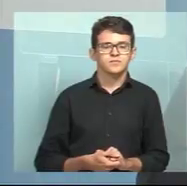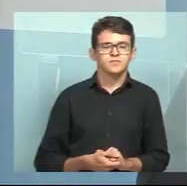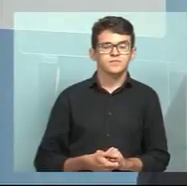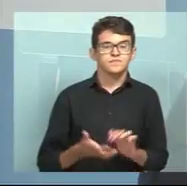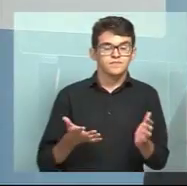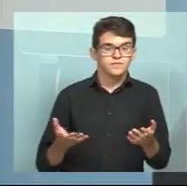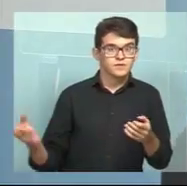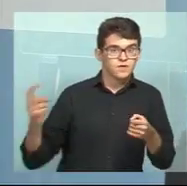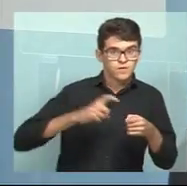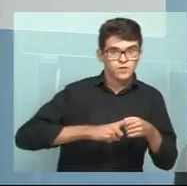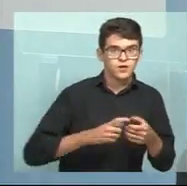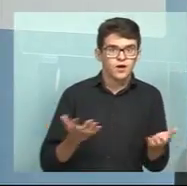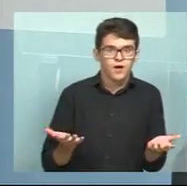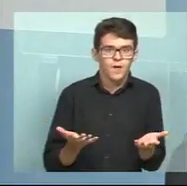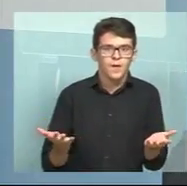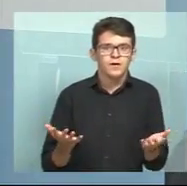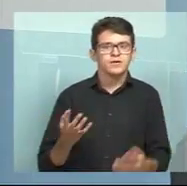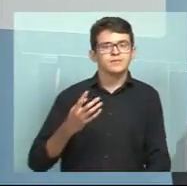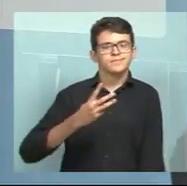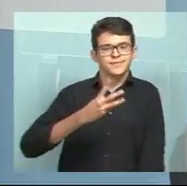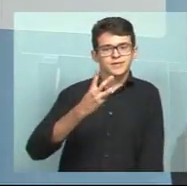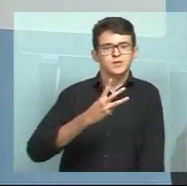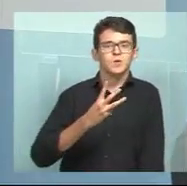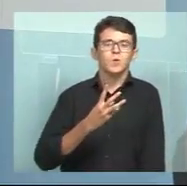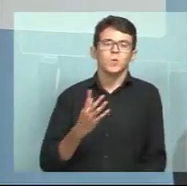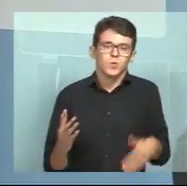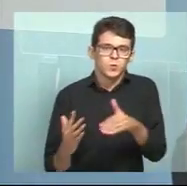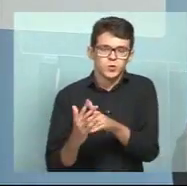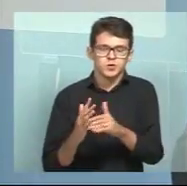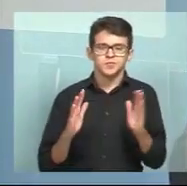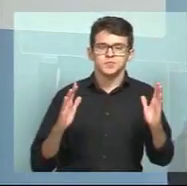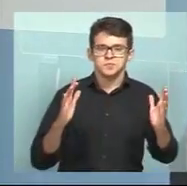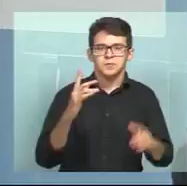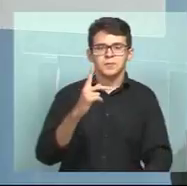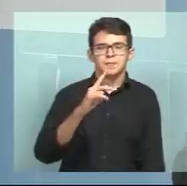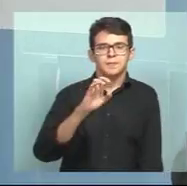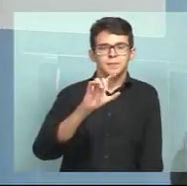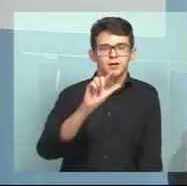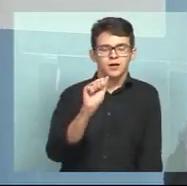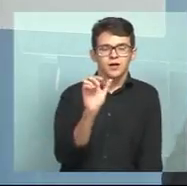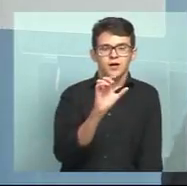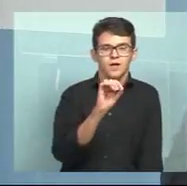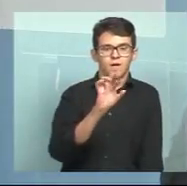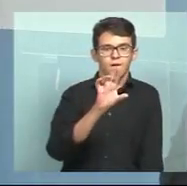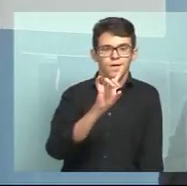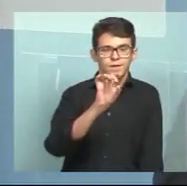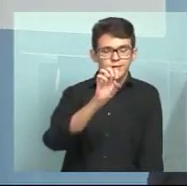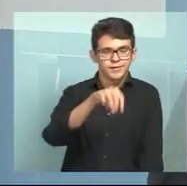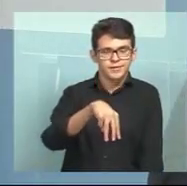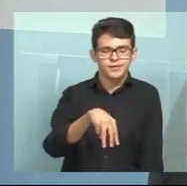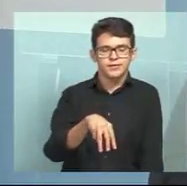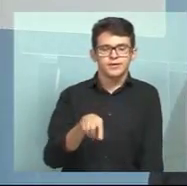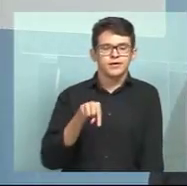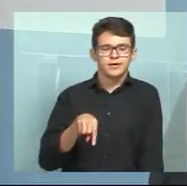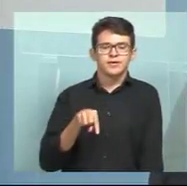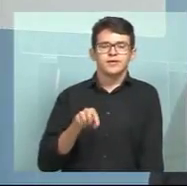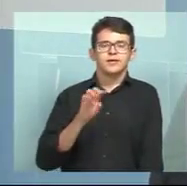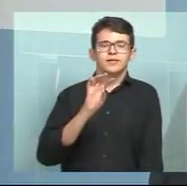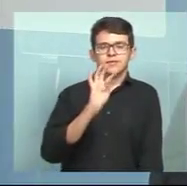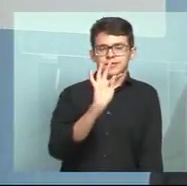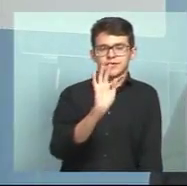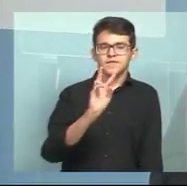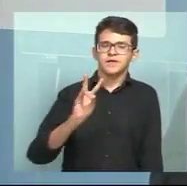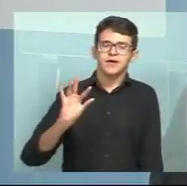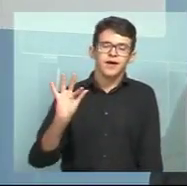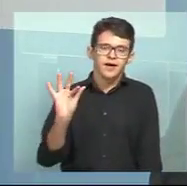Estamos de volta agora com o terceiro e último bloco do seu programa Pela Ordem, na sua TV Fortaleza, canal 61.3, aberta e digital, e na sua TV